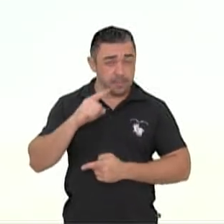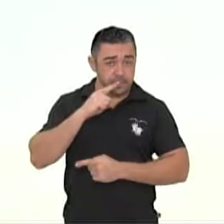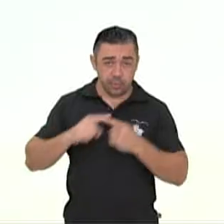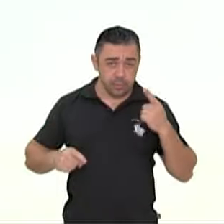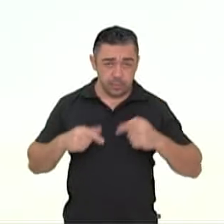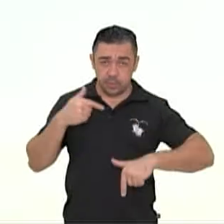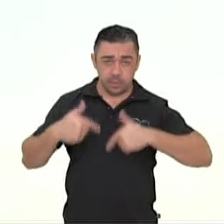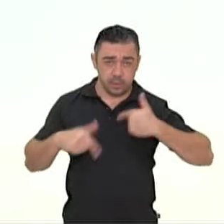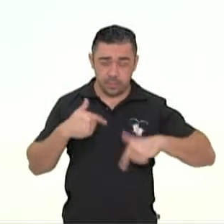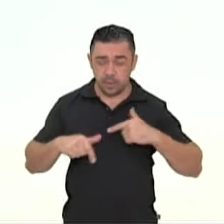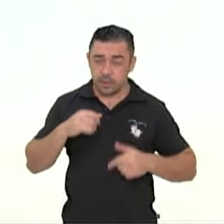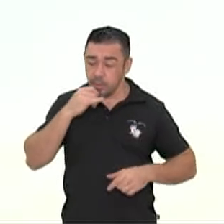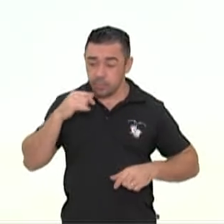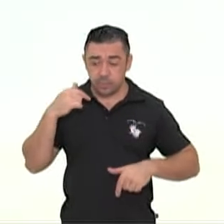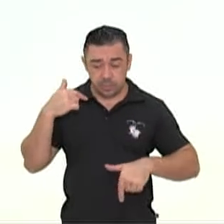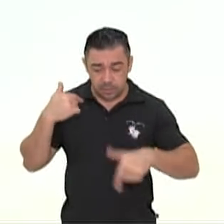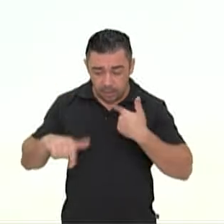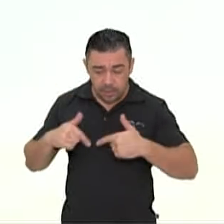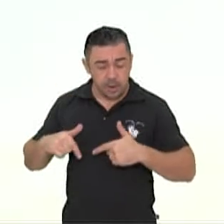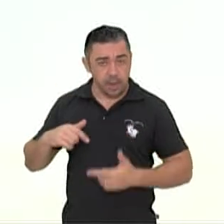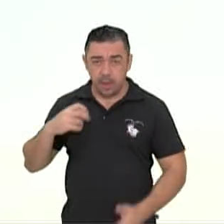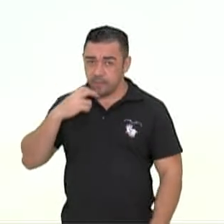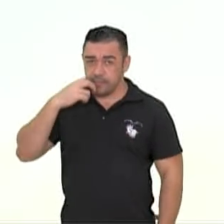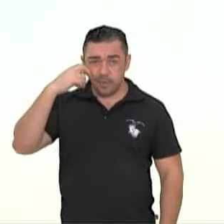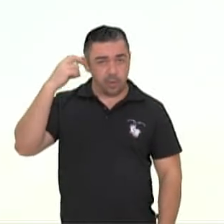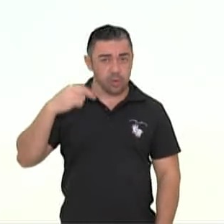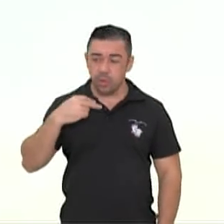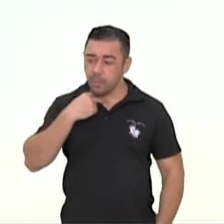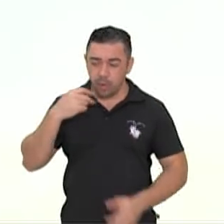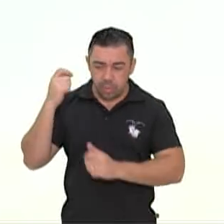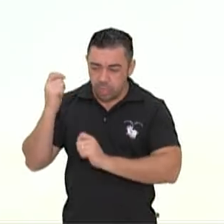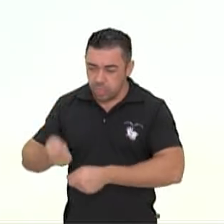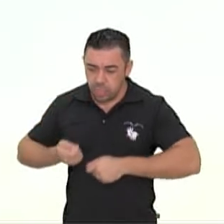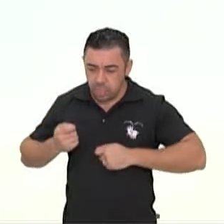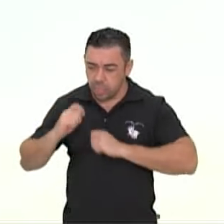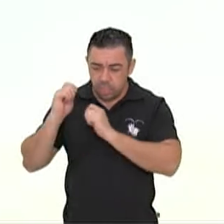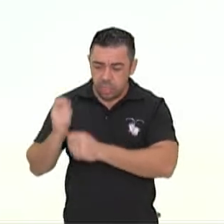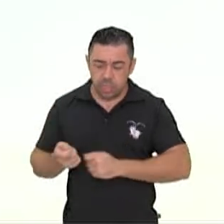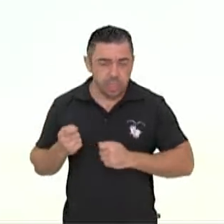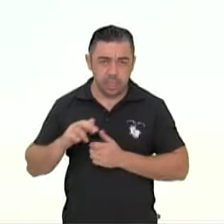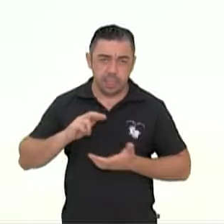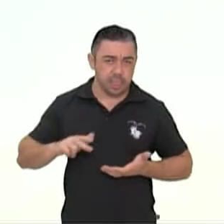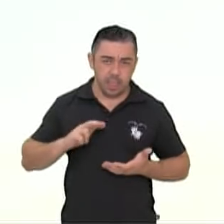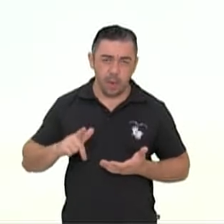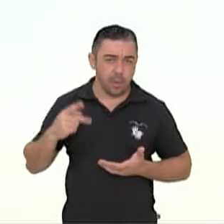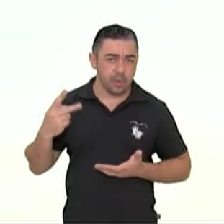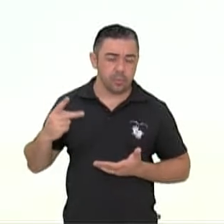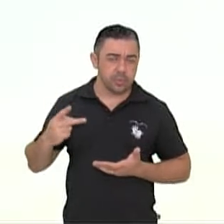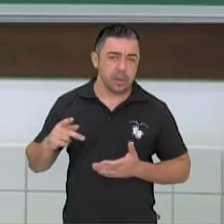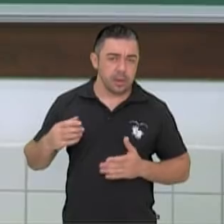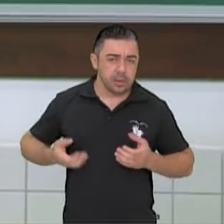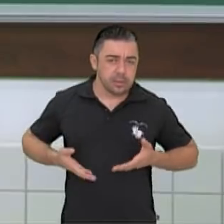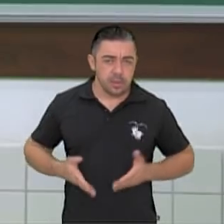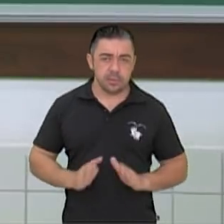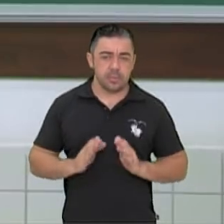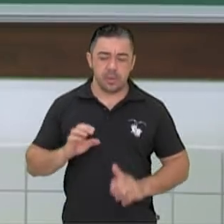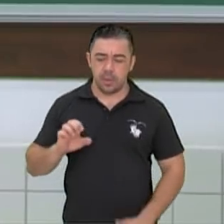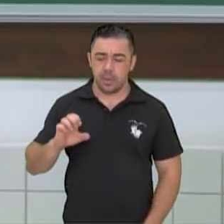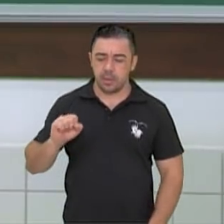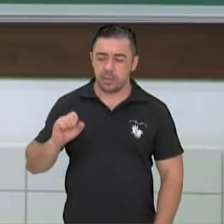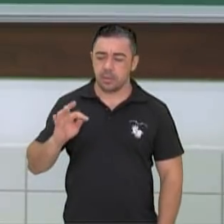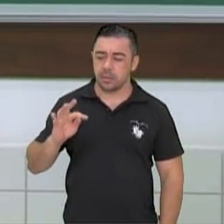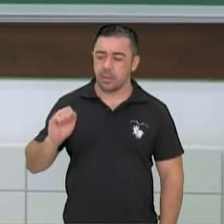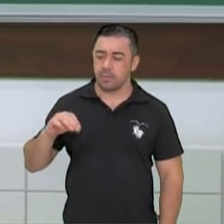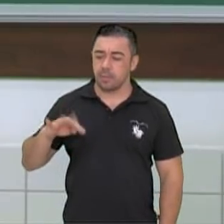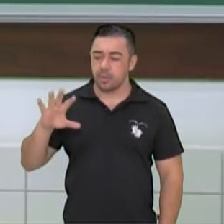coisa aviltante, vergonhosa, pegar uma enxada. Um nobre não pode pegar enxada, não é seu estamento. Ao estamento do camponês que